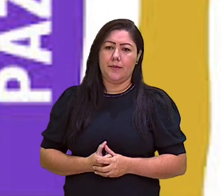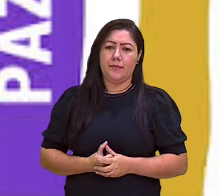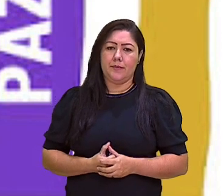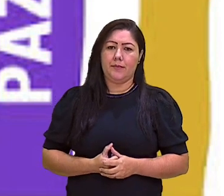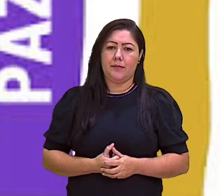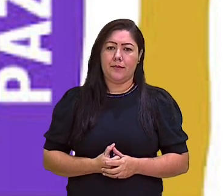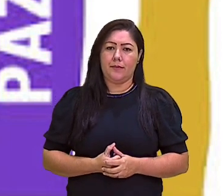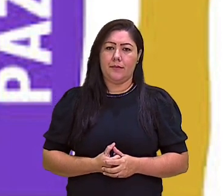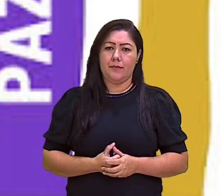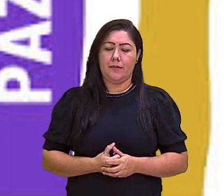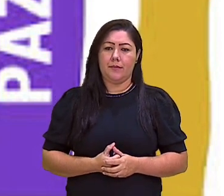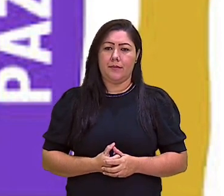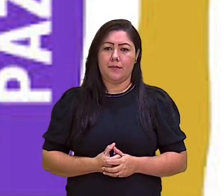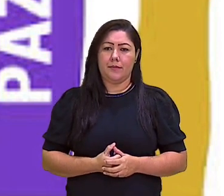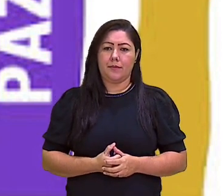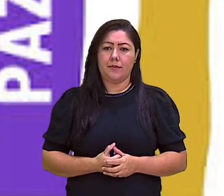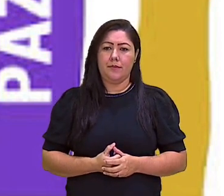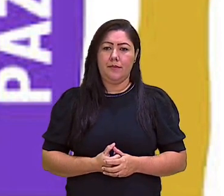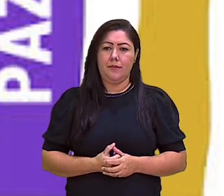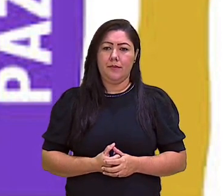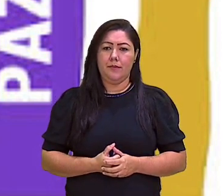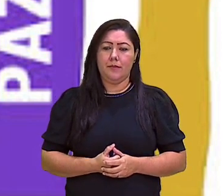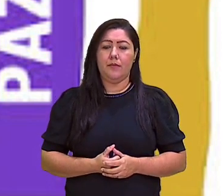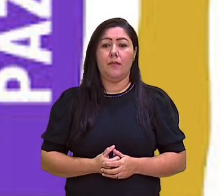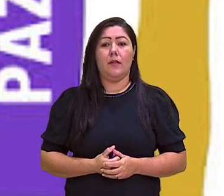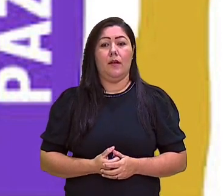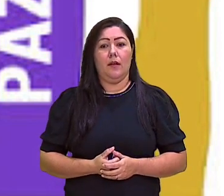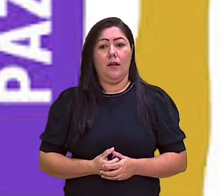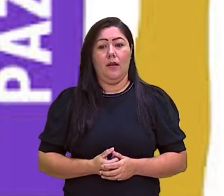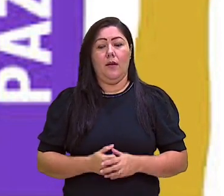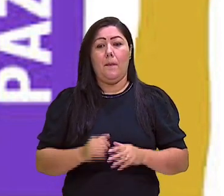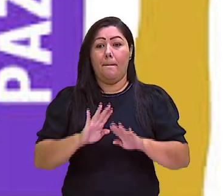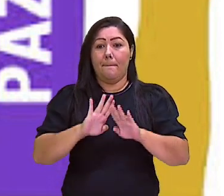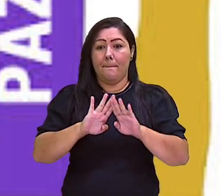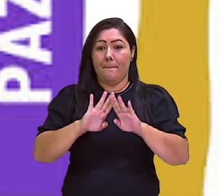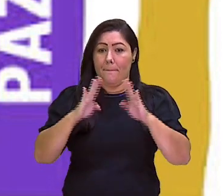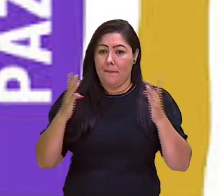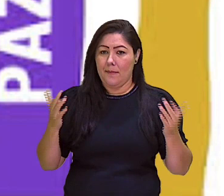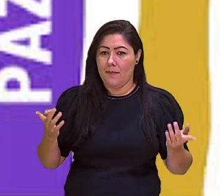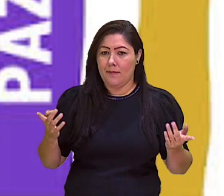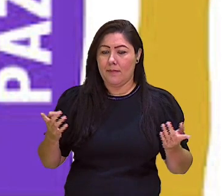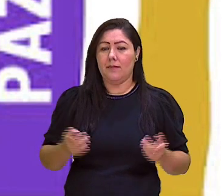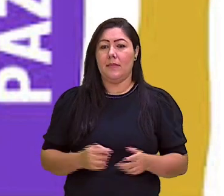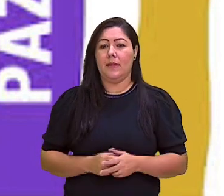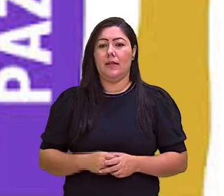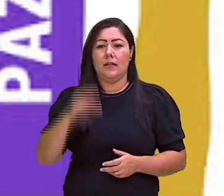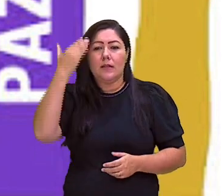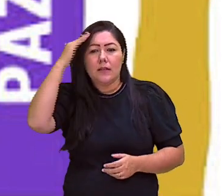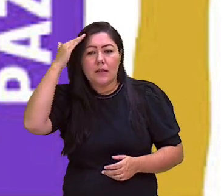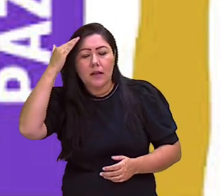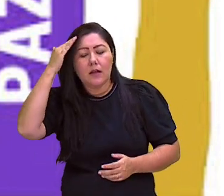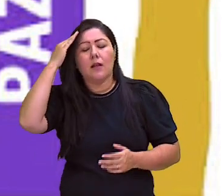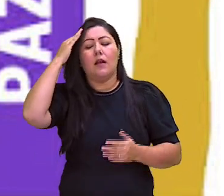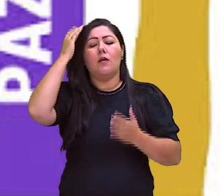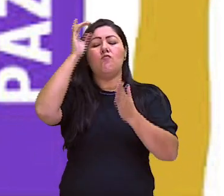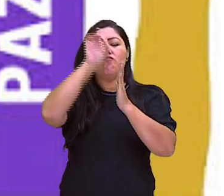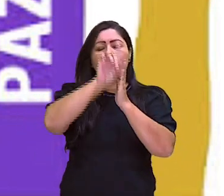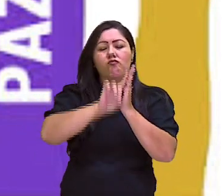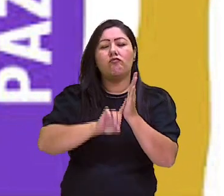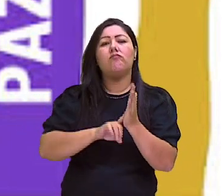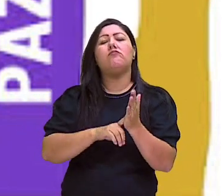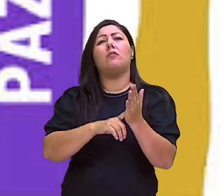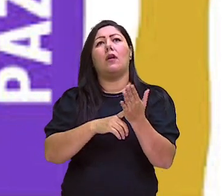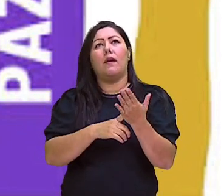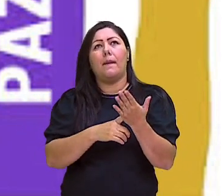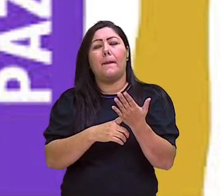importantíssimos para nós. Porém, quando a gente entende e conhece os nossos direitos, nós